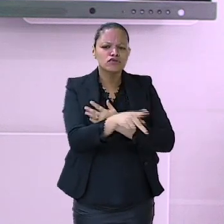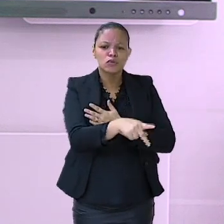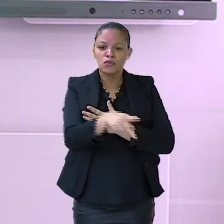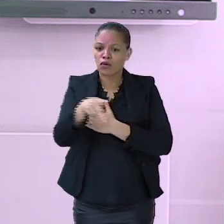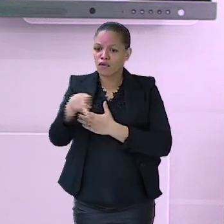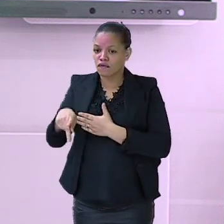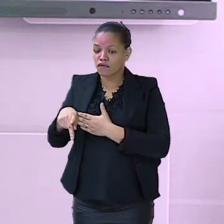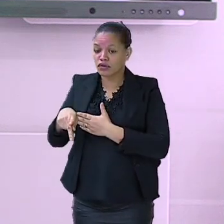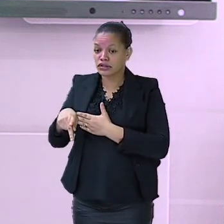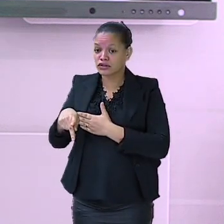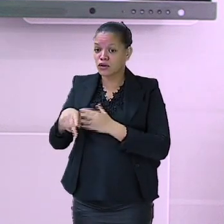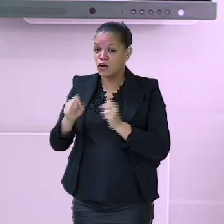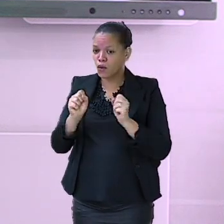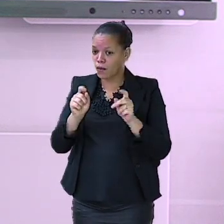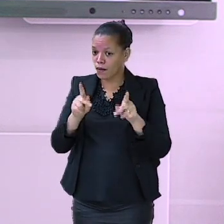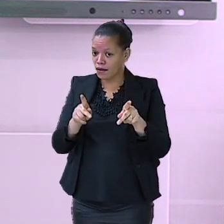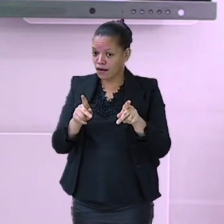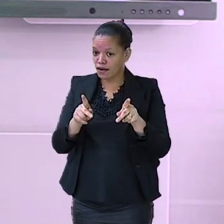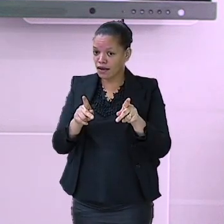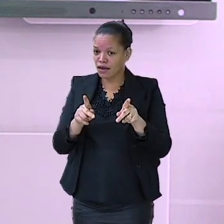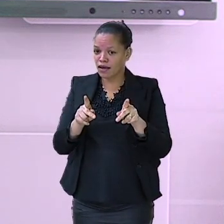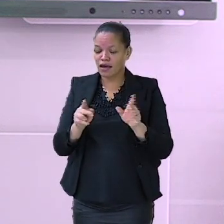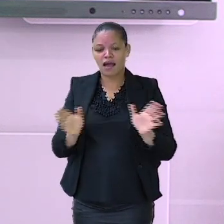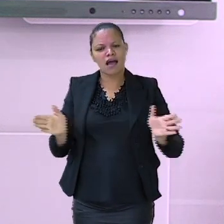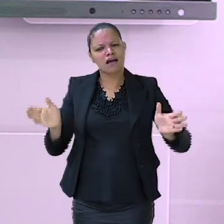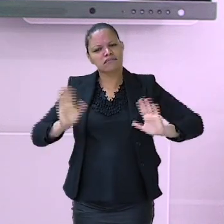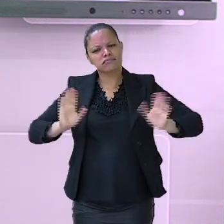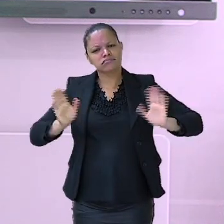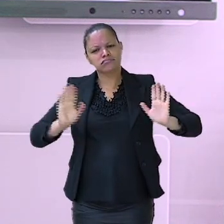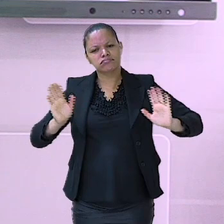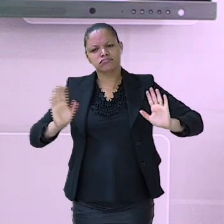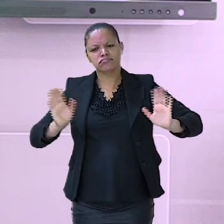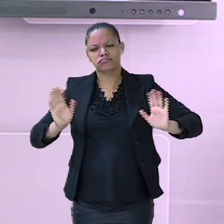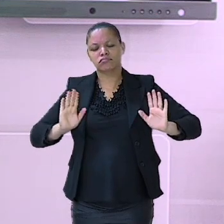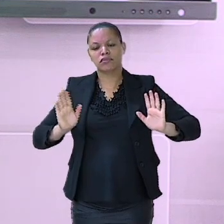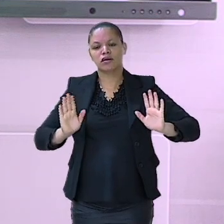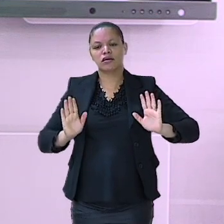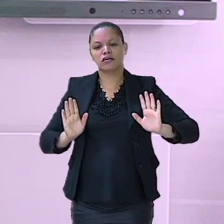Através do chat, ele irá lhe responder. Até a próxima,